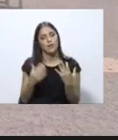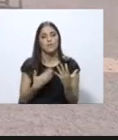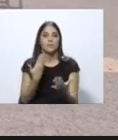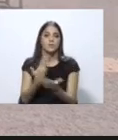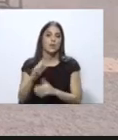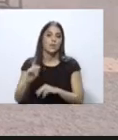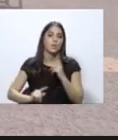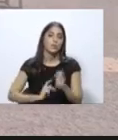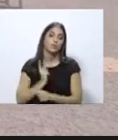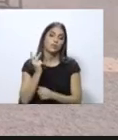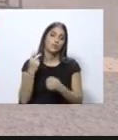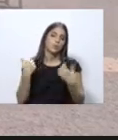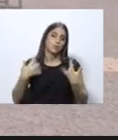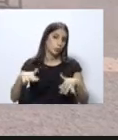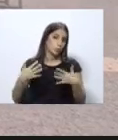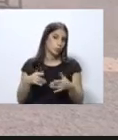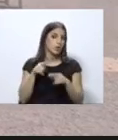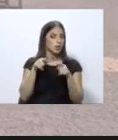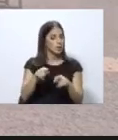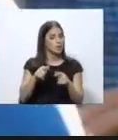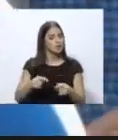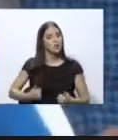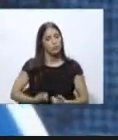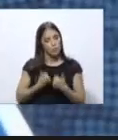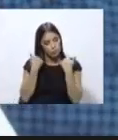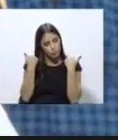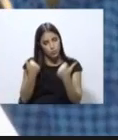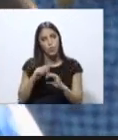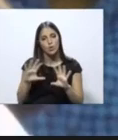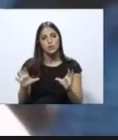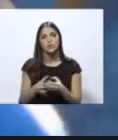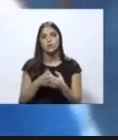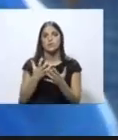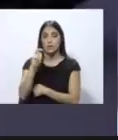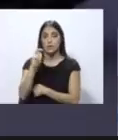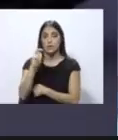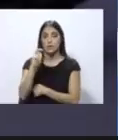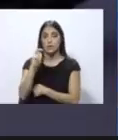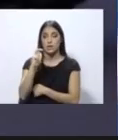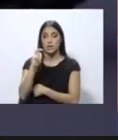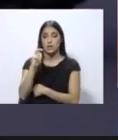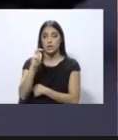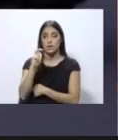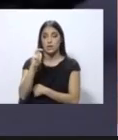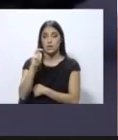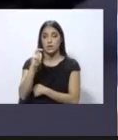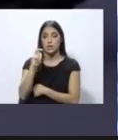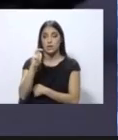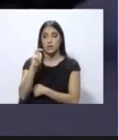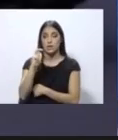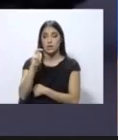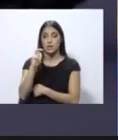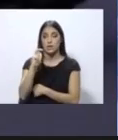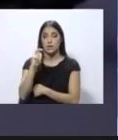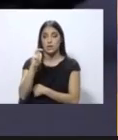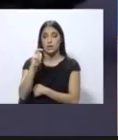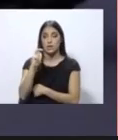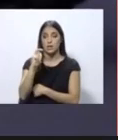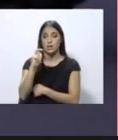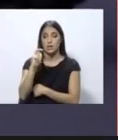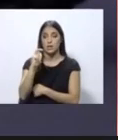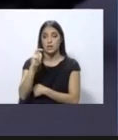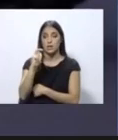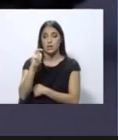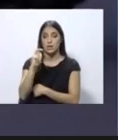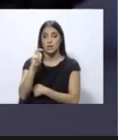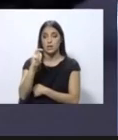as grandes vitórias. E esta foi uma grande vitória e naturalmente que eu estou muito satisfeito. Destes 5 triunfos, algum mais especial?